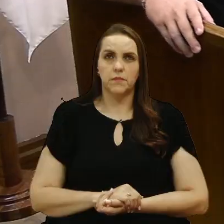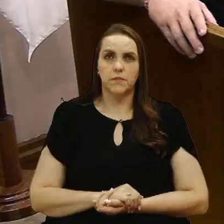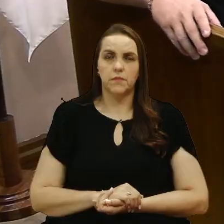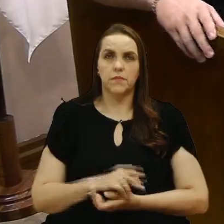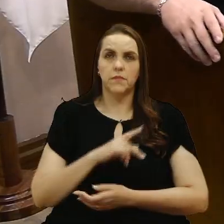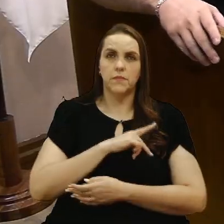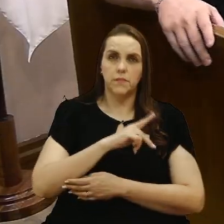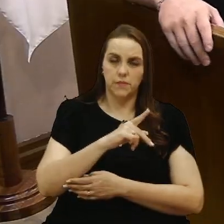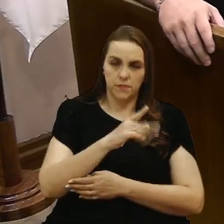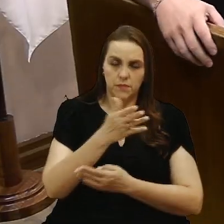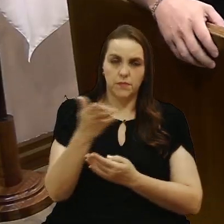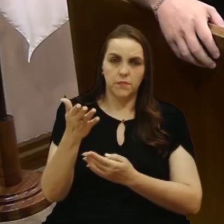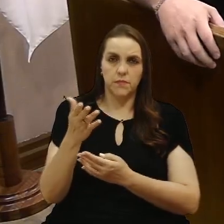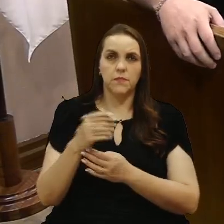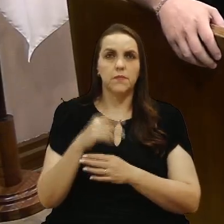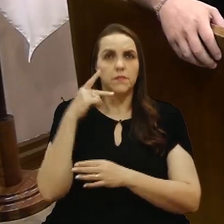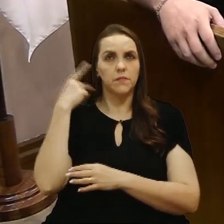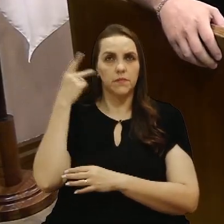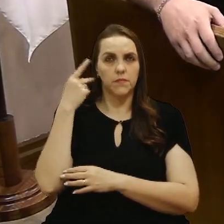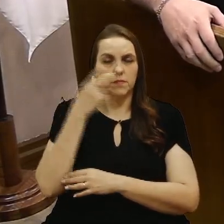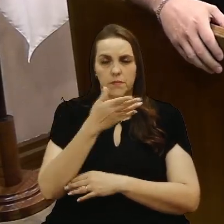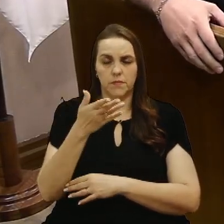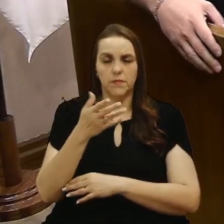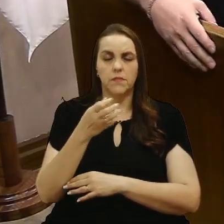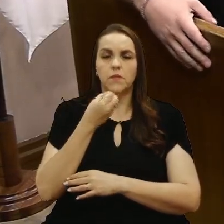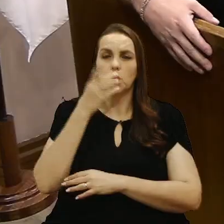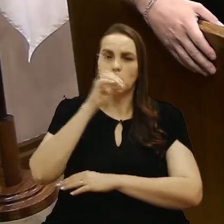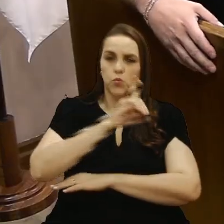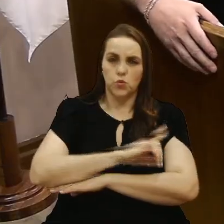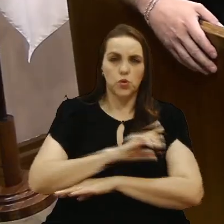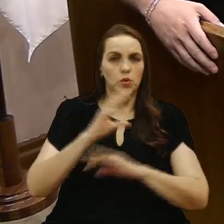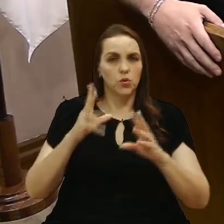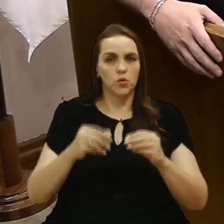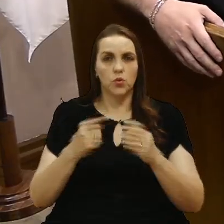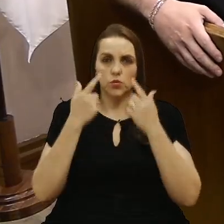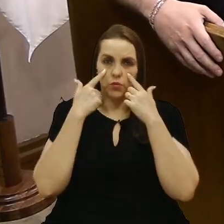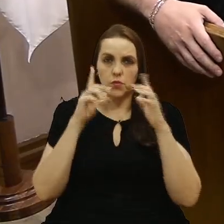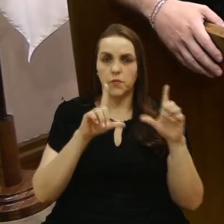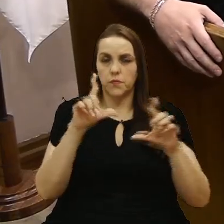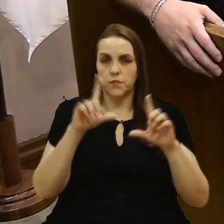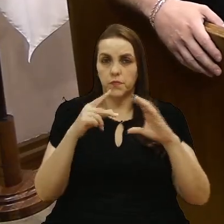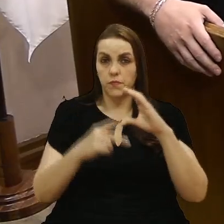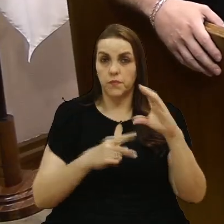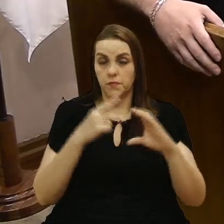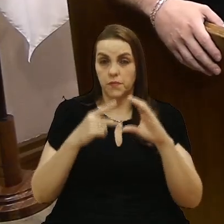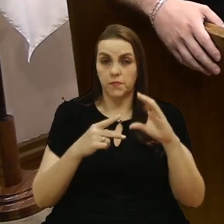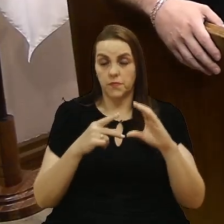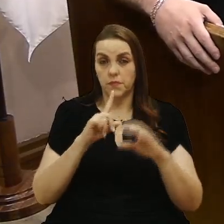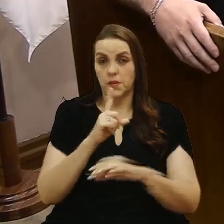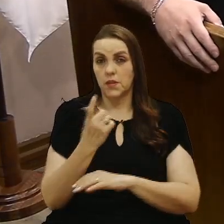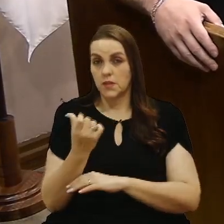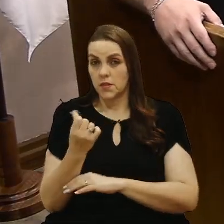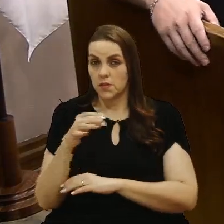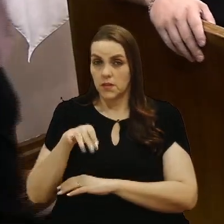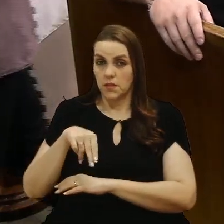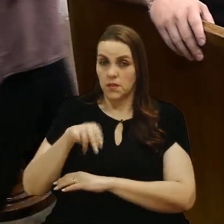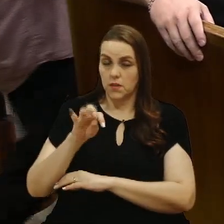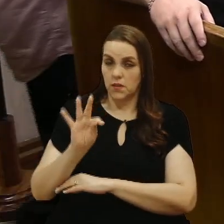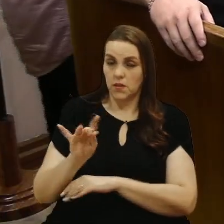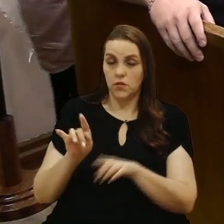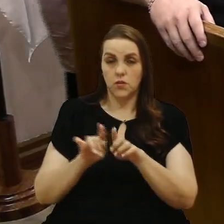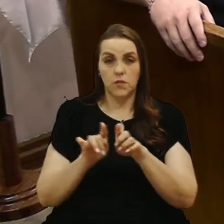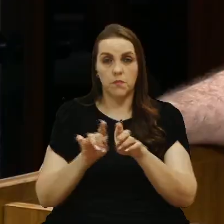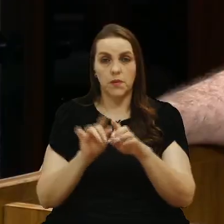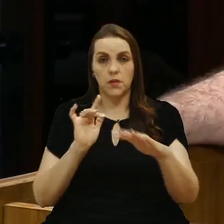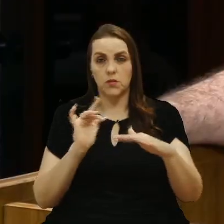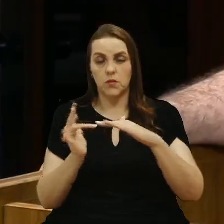Senhor presidente, senhoras e senhores vereadores, bom dia a todos que nos assistem pela TV Câmara, canal 16, e pelas redes sociais